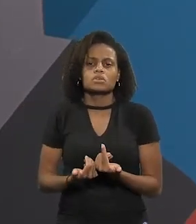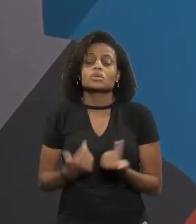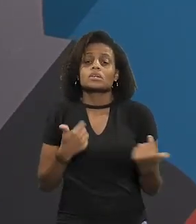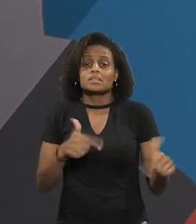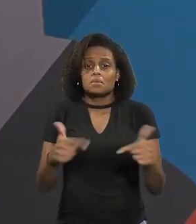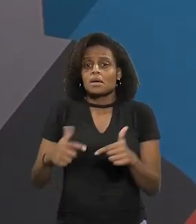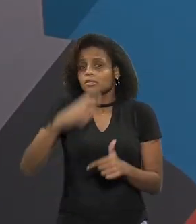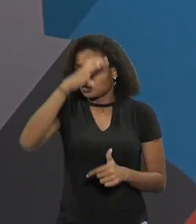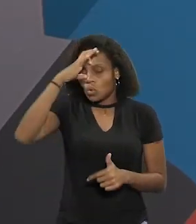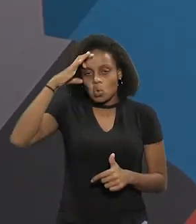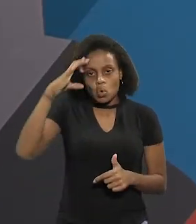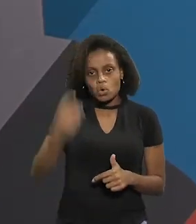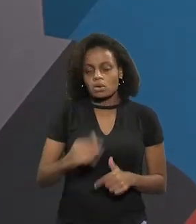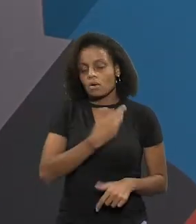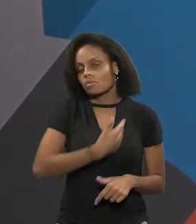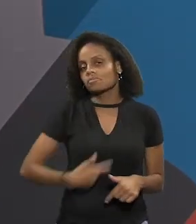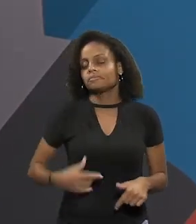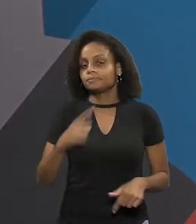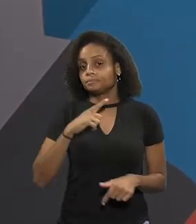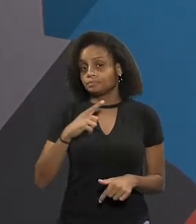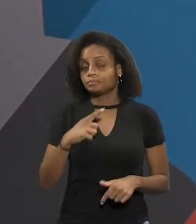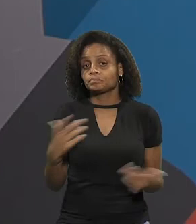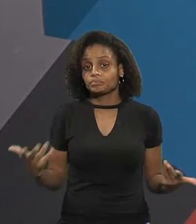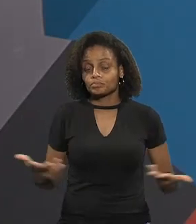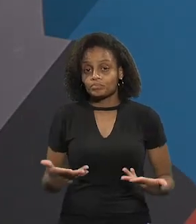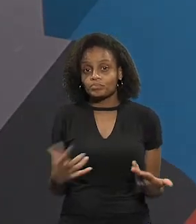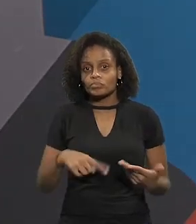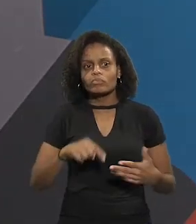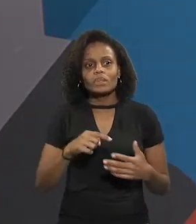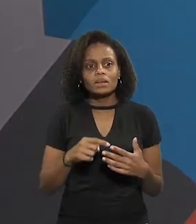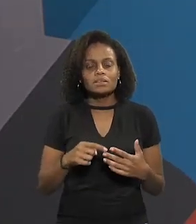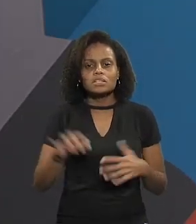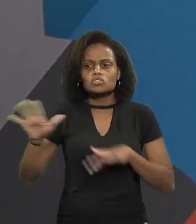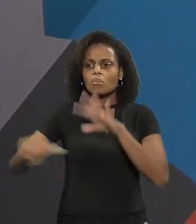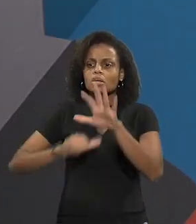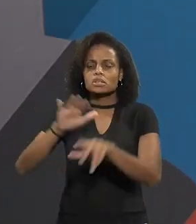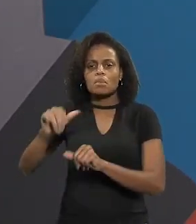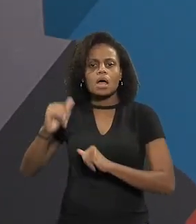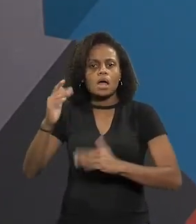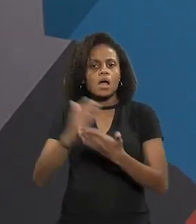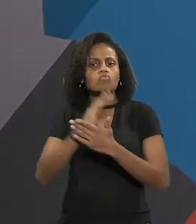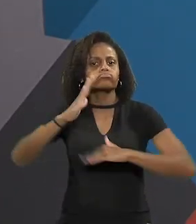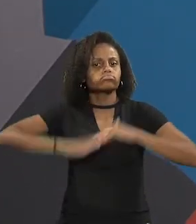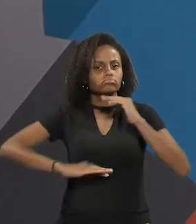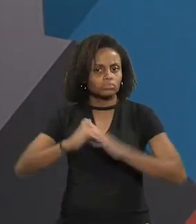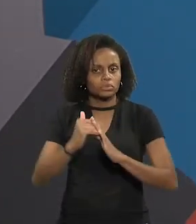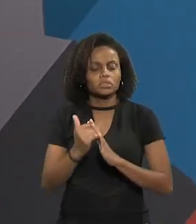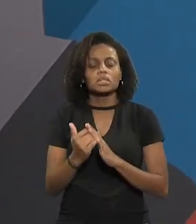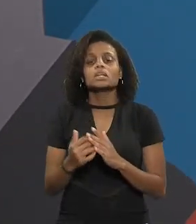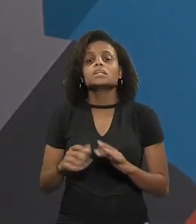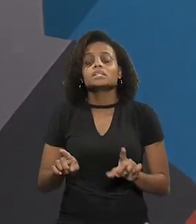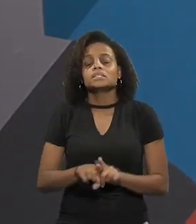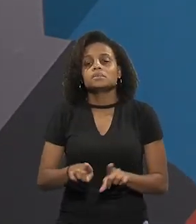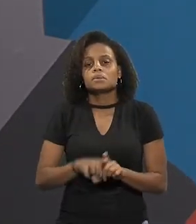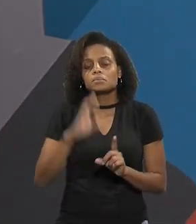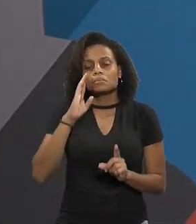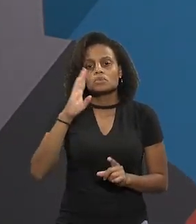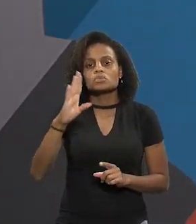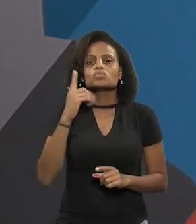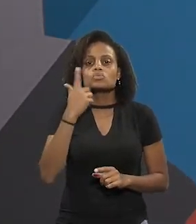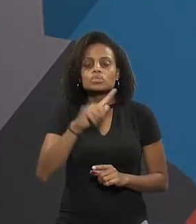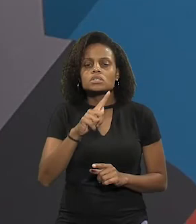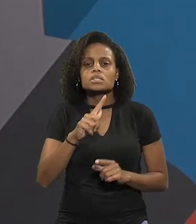nesse trabalho árduo que o governo tem feito, tem conseguido não só chamar alguns profissionais com as vacâncias, mas principalmente